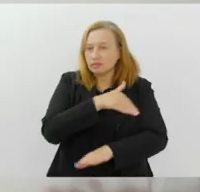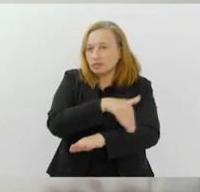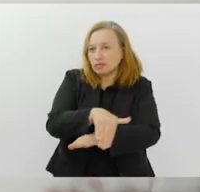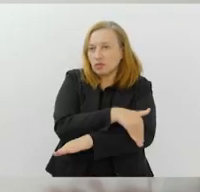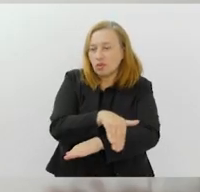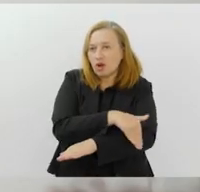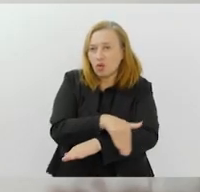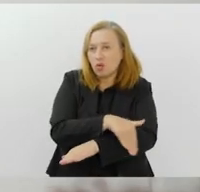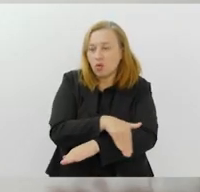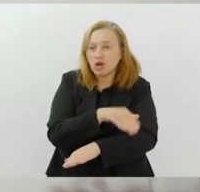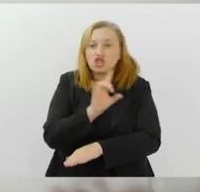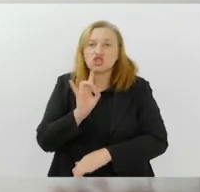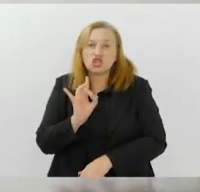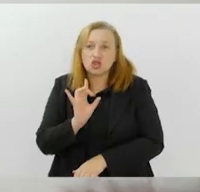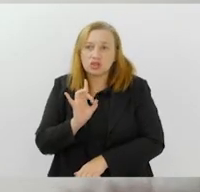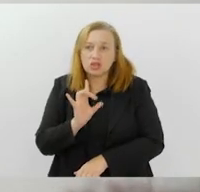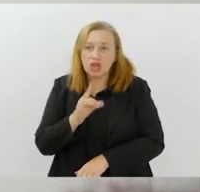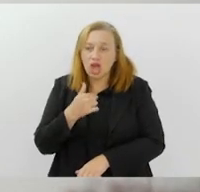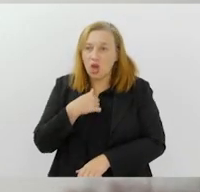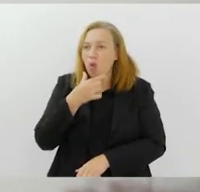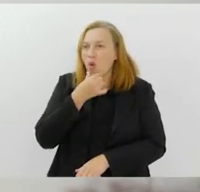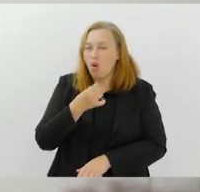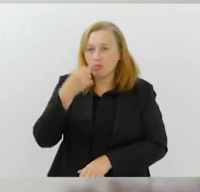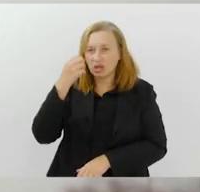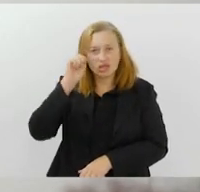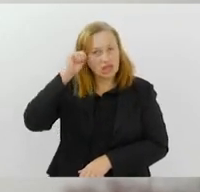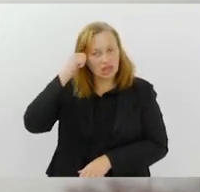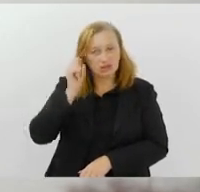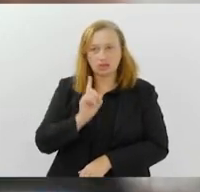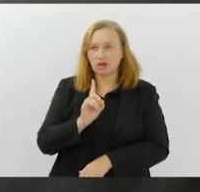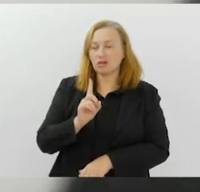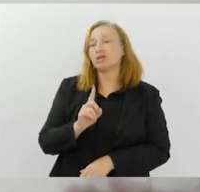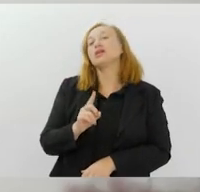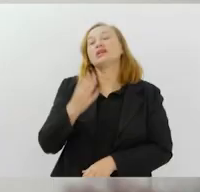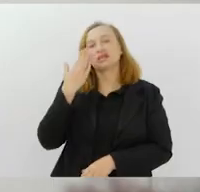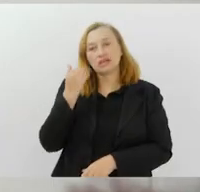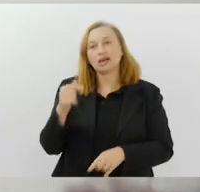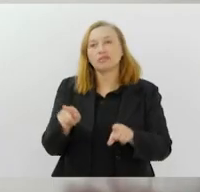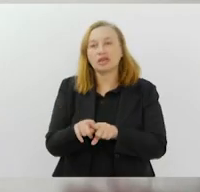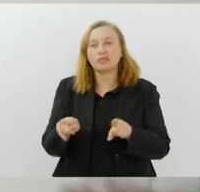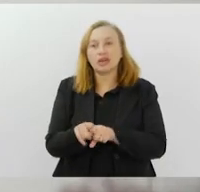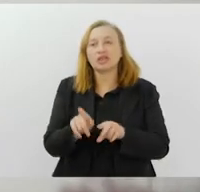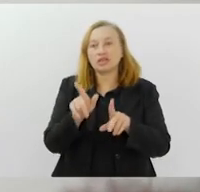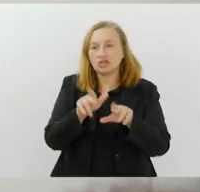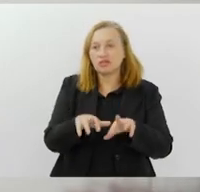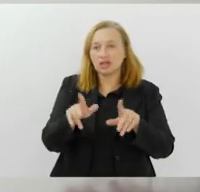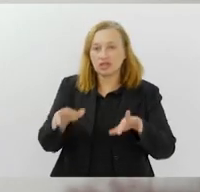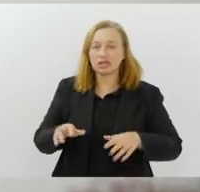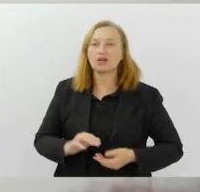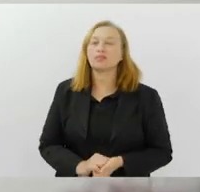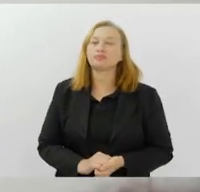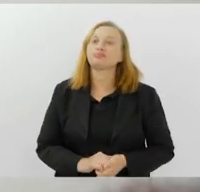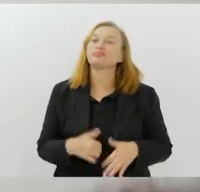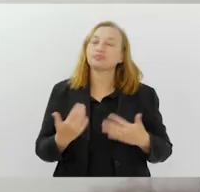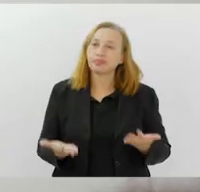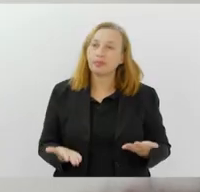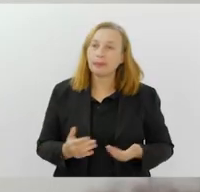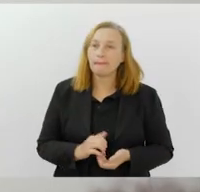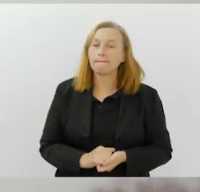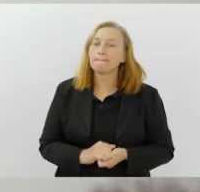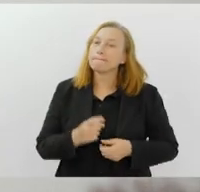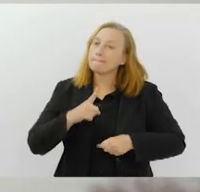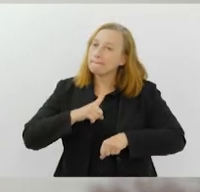deserta e eu não sou um homem negro que a gente sabe que também se tem esse diferencial de abordagem então lá